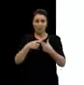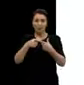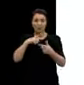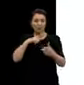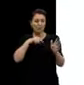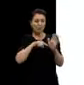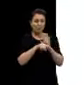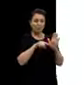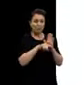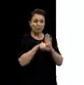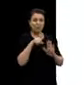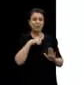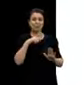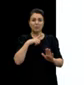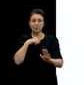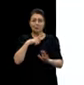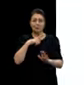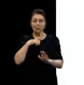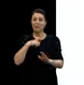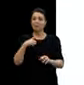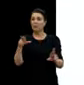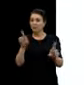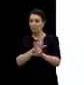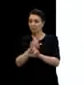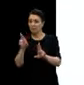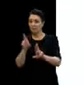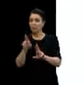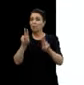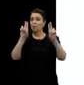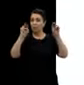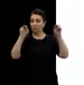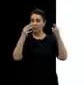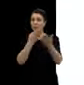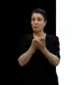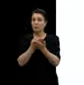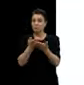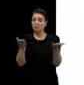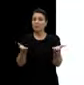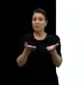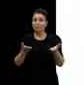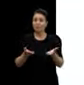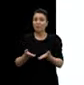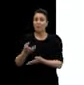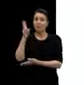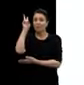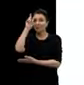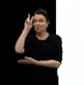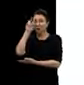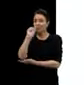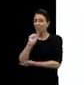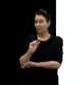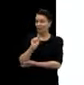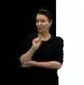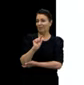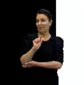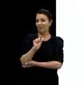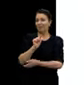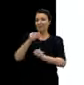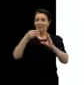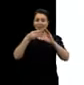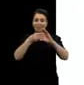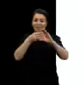questões estão relacionadas também a essa questão. Então, a gente vai dar uma relembradinha na divisão celular, certo? Só dar